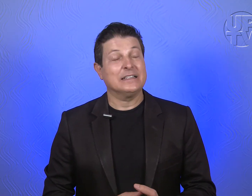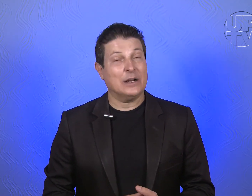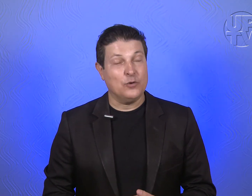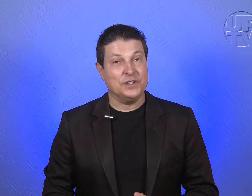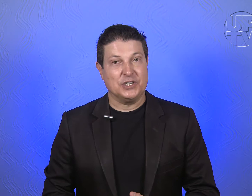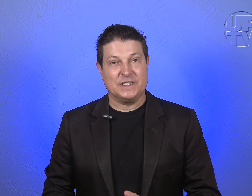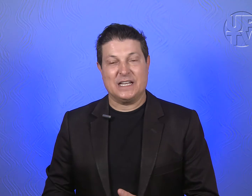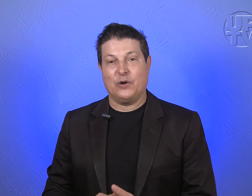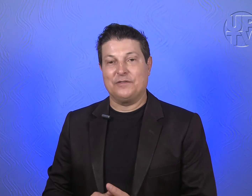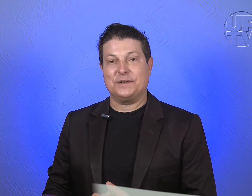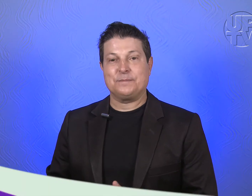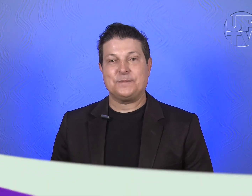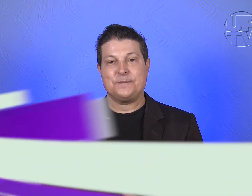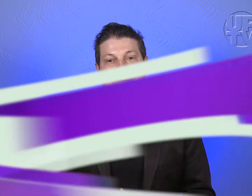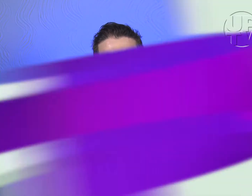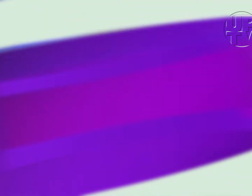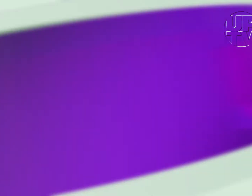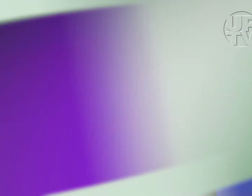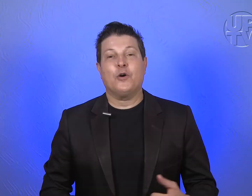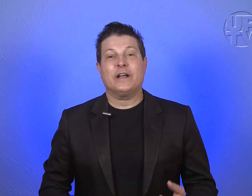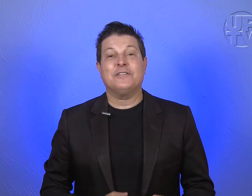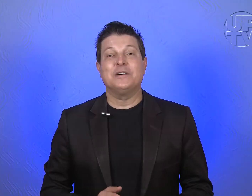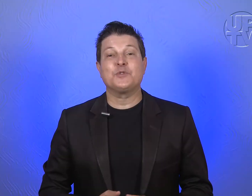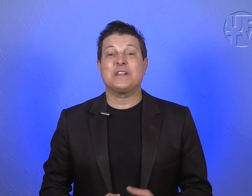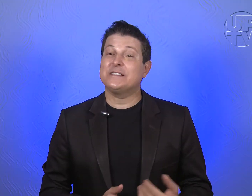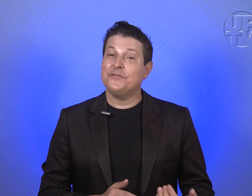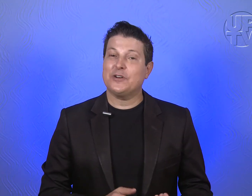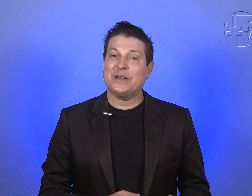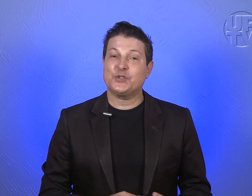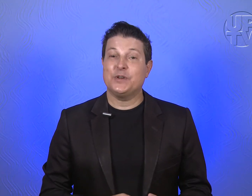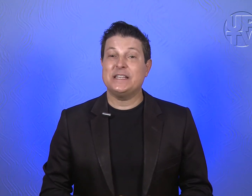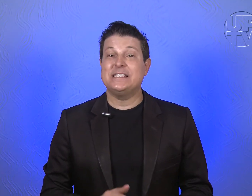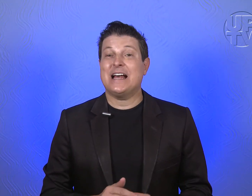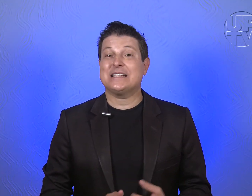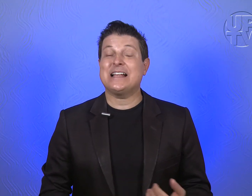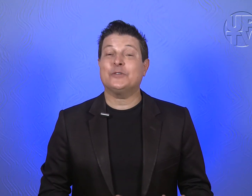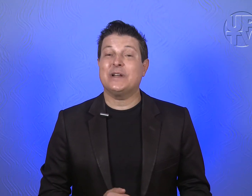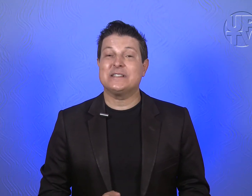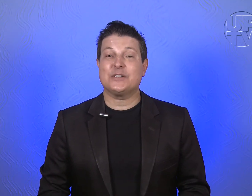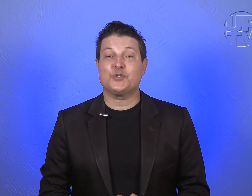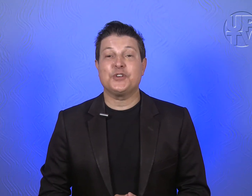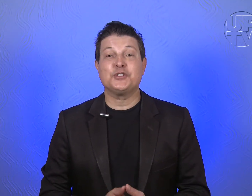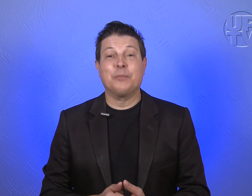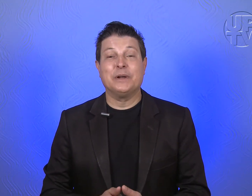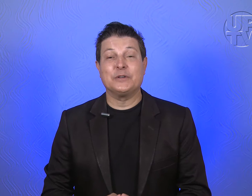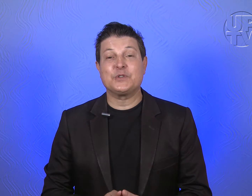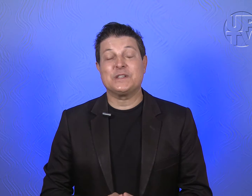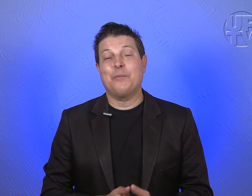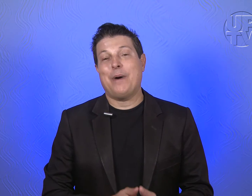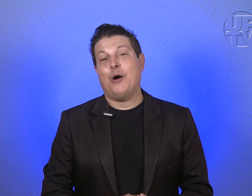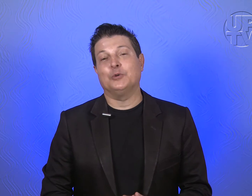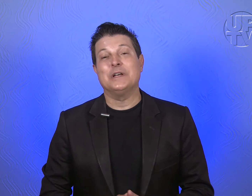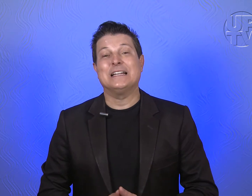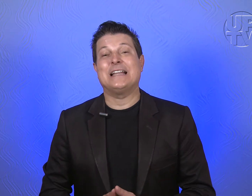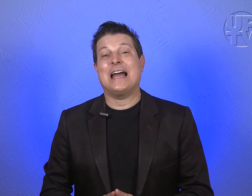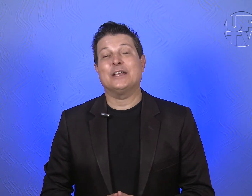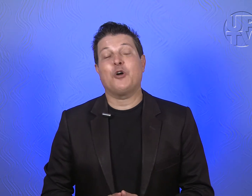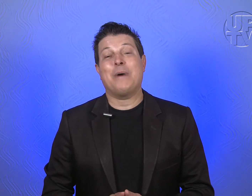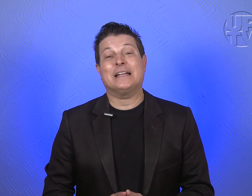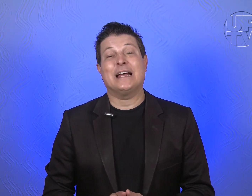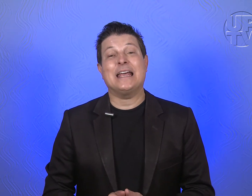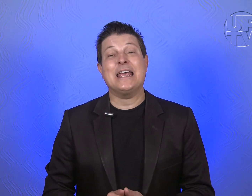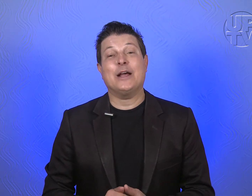graves da Covid-19. Agora vamos às informações e às atualizações do Plano São Paulo